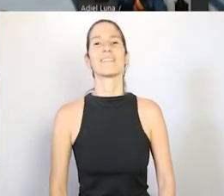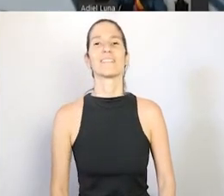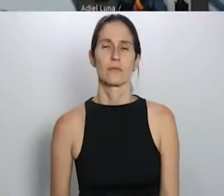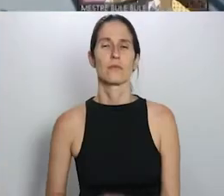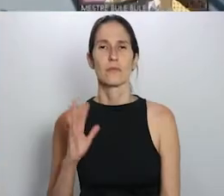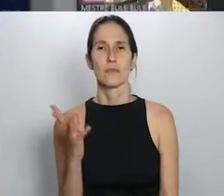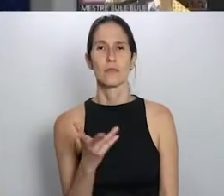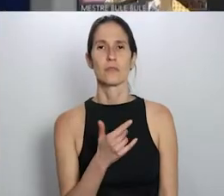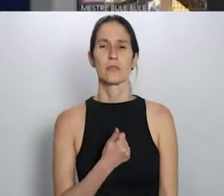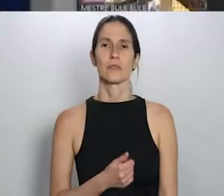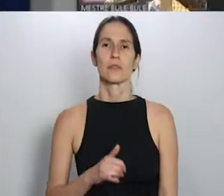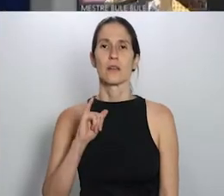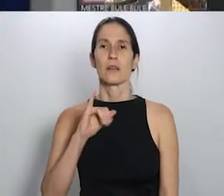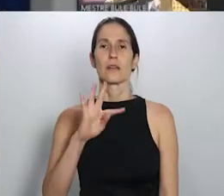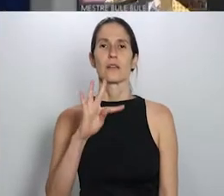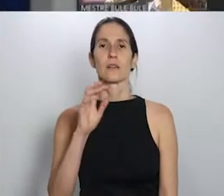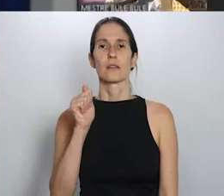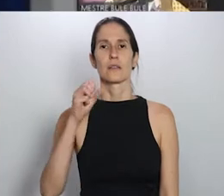Maravilha.